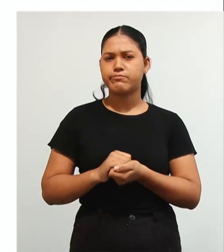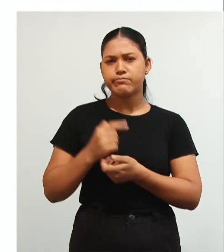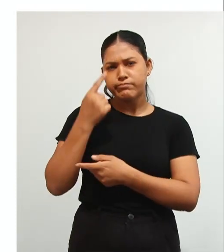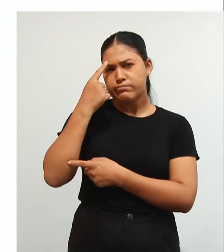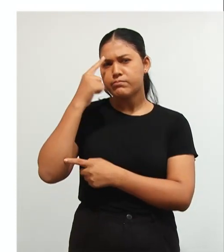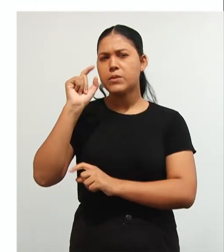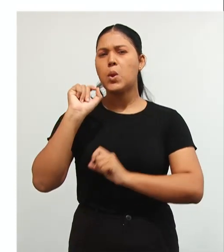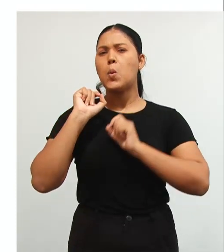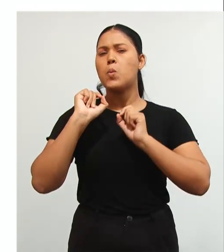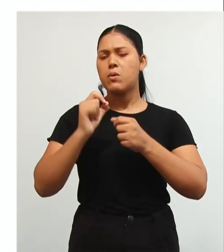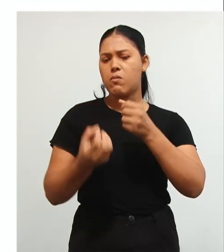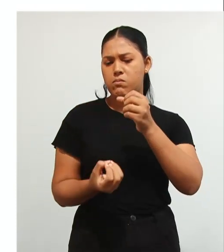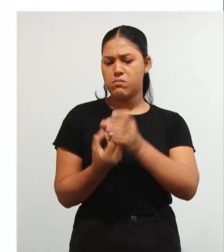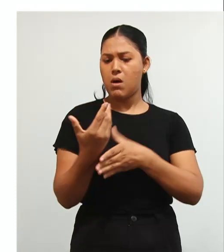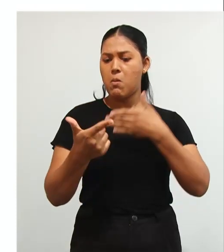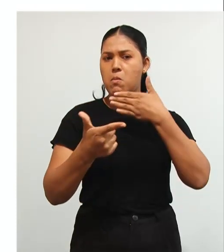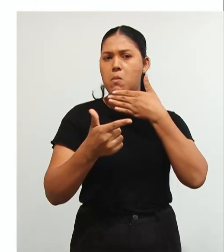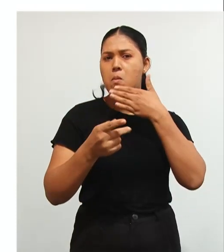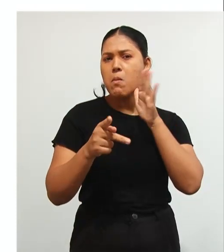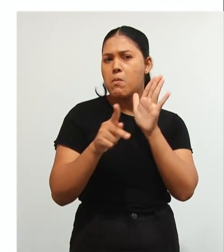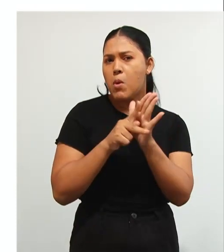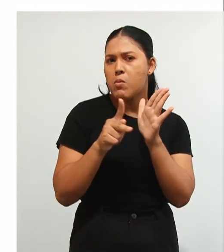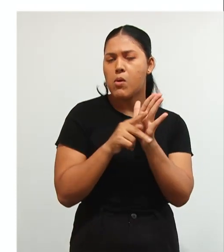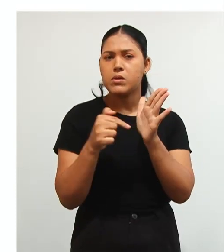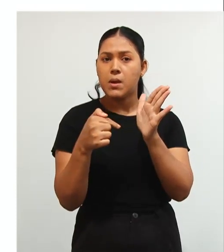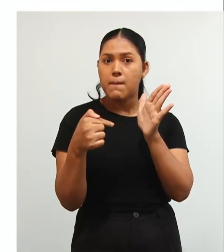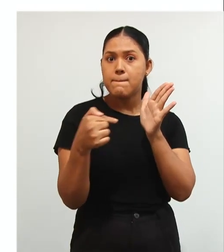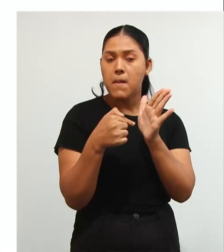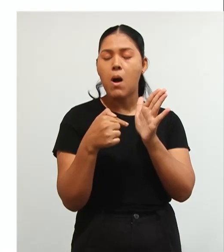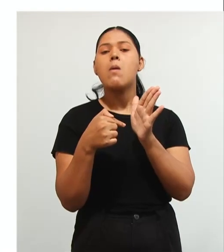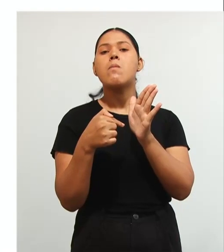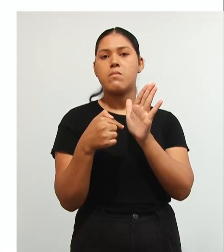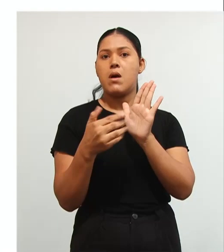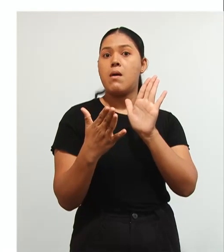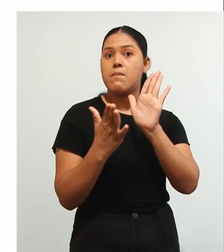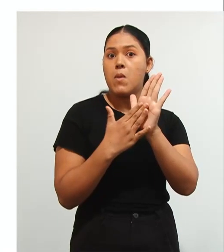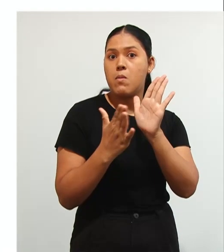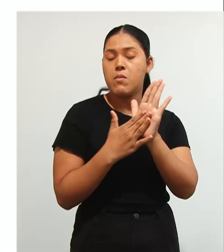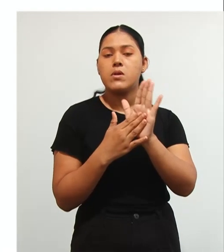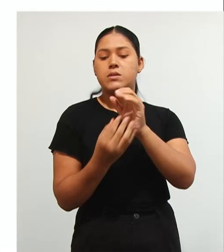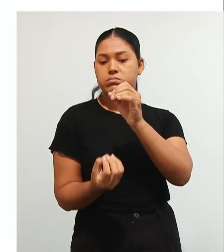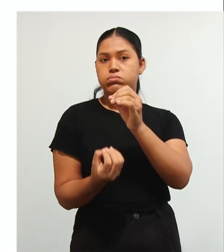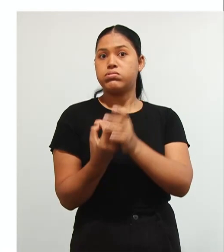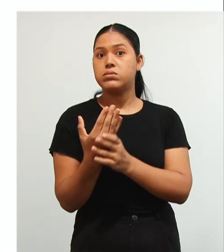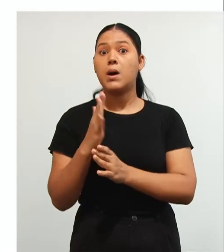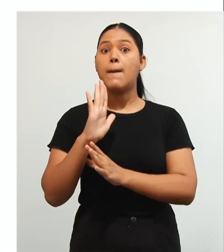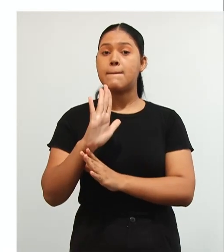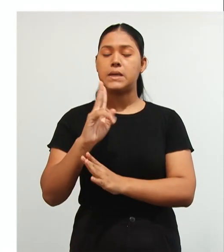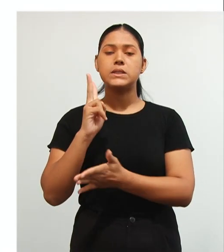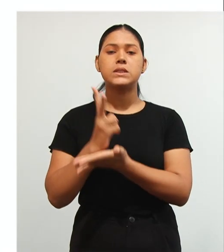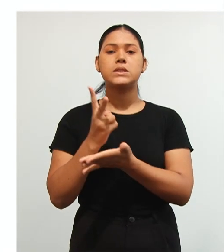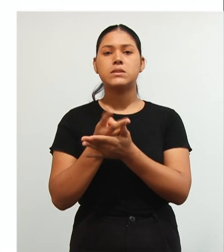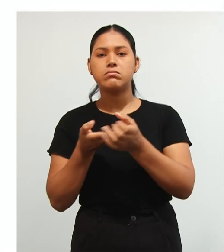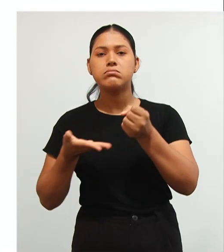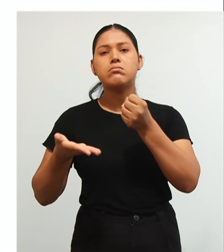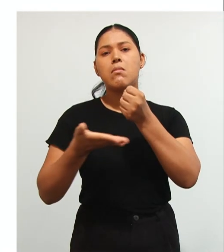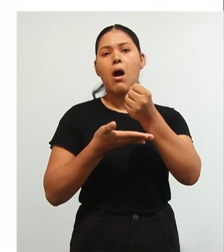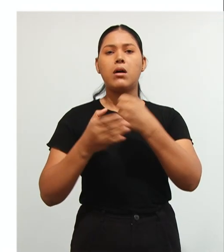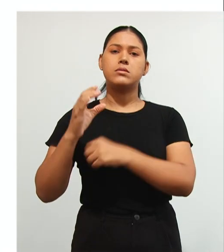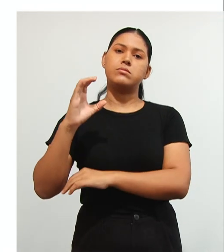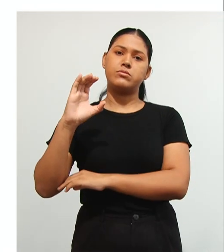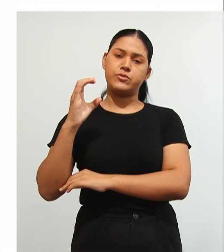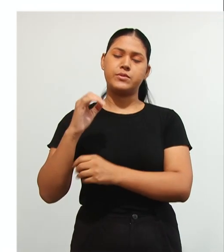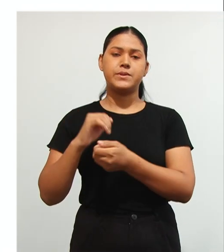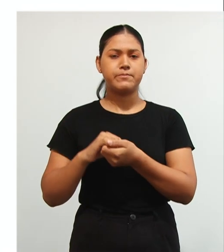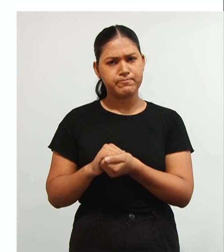fazer propostas de mudanças baseadas em realidade, baseadas em evidências científicas. Estamos